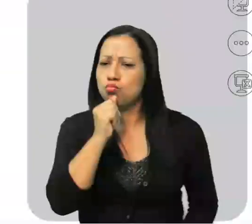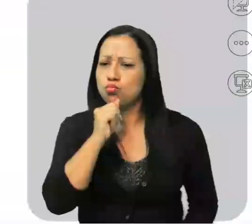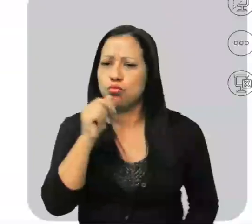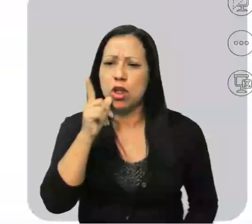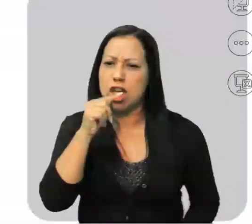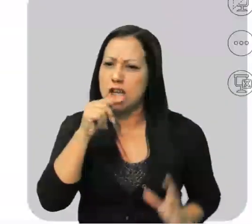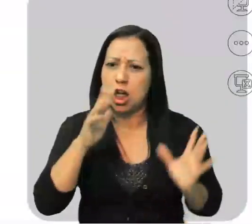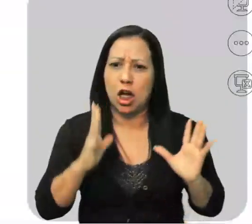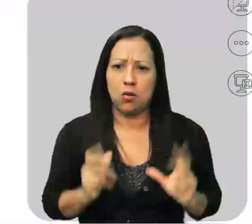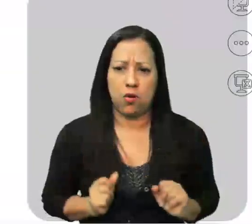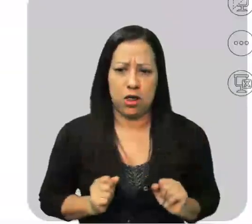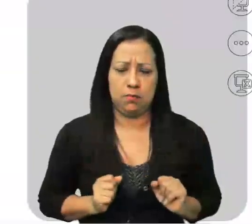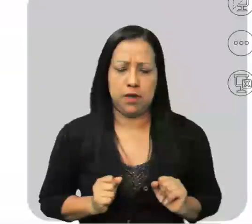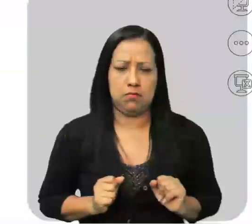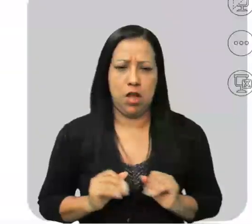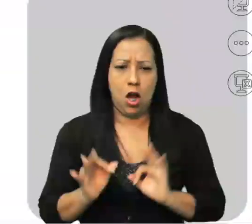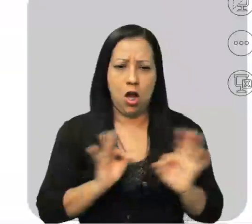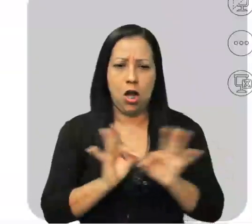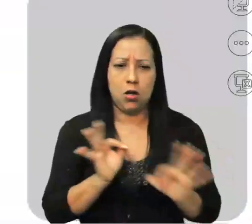as piores?